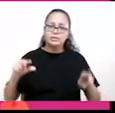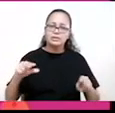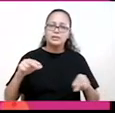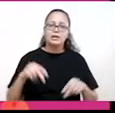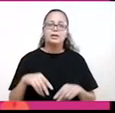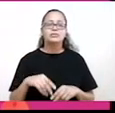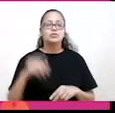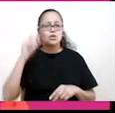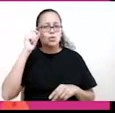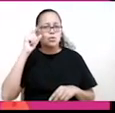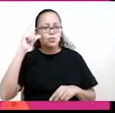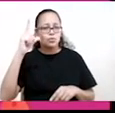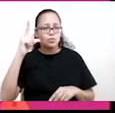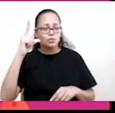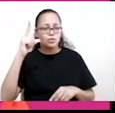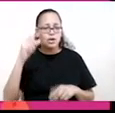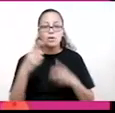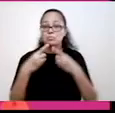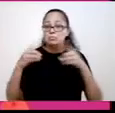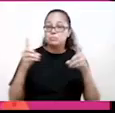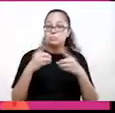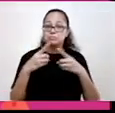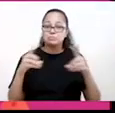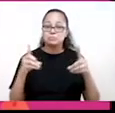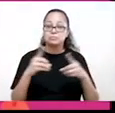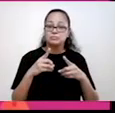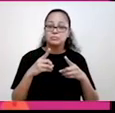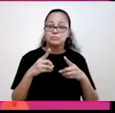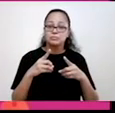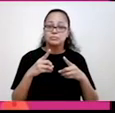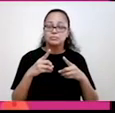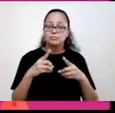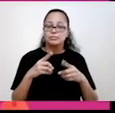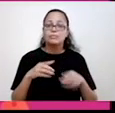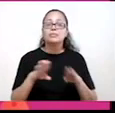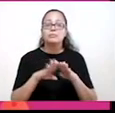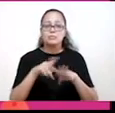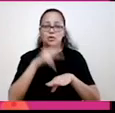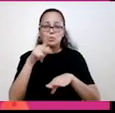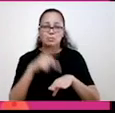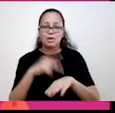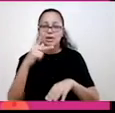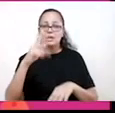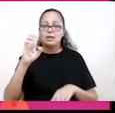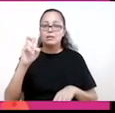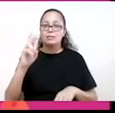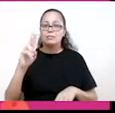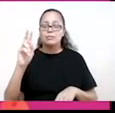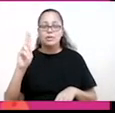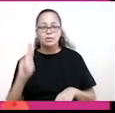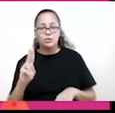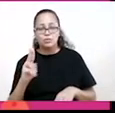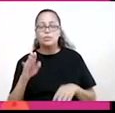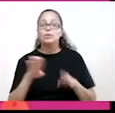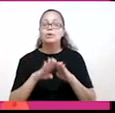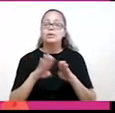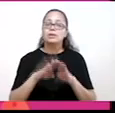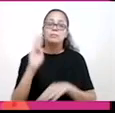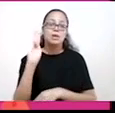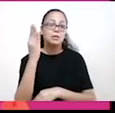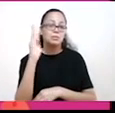né? Zamponha, instrumento musical de origem inca, típico do Peru e da Bolívia também. Nós temos aqui dançarinos de